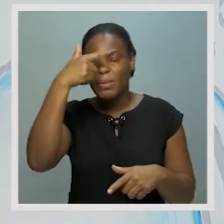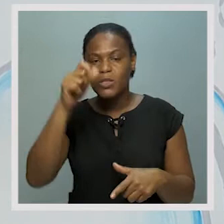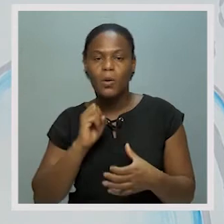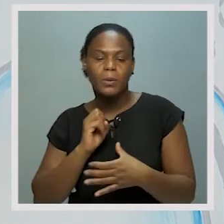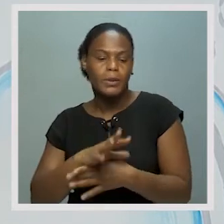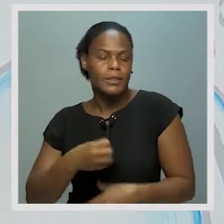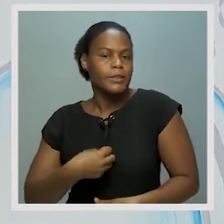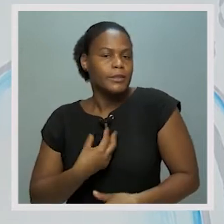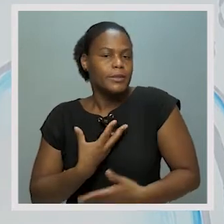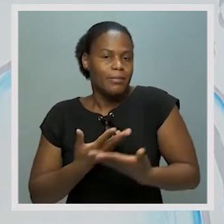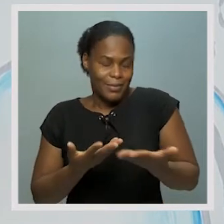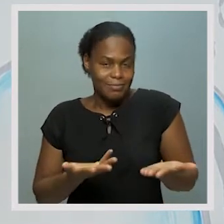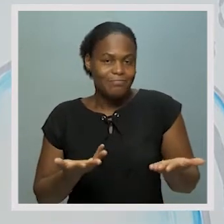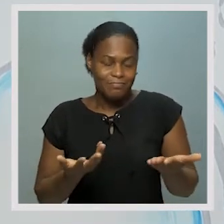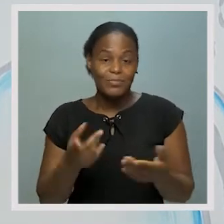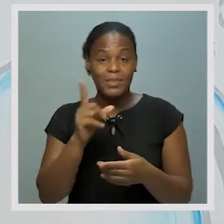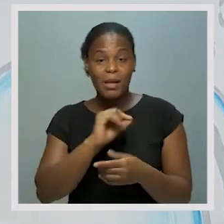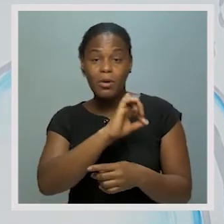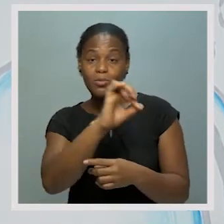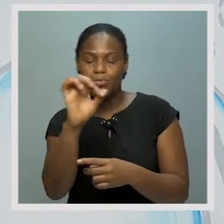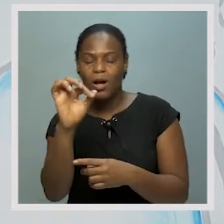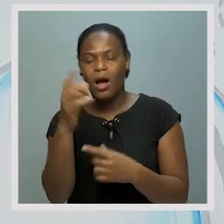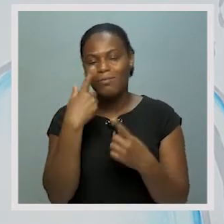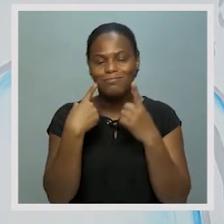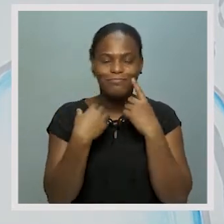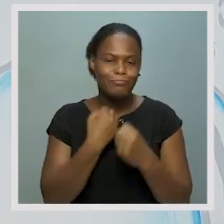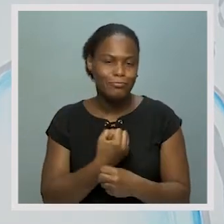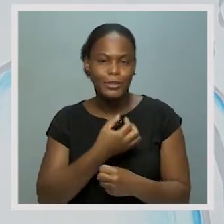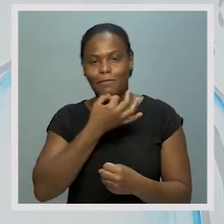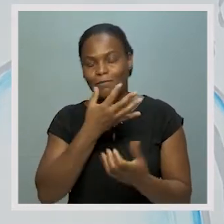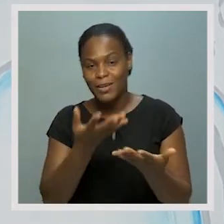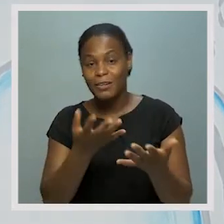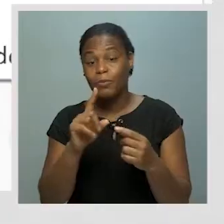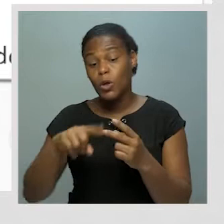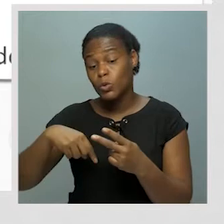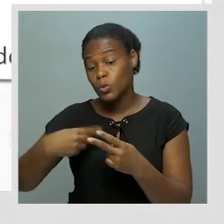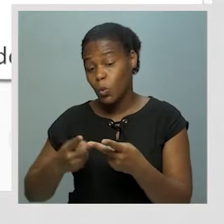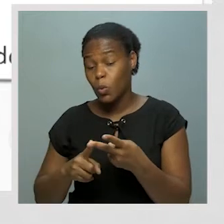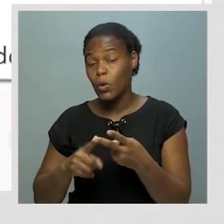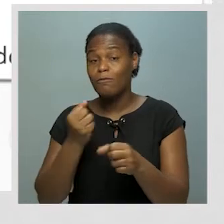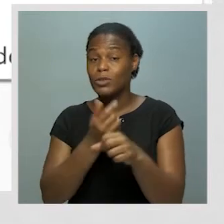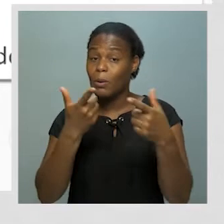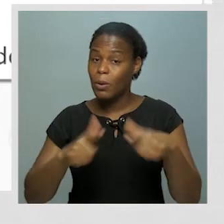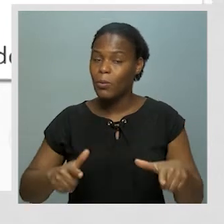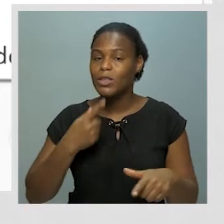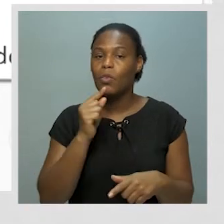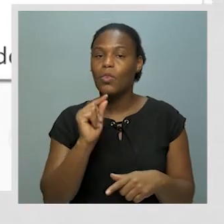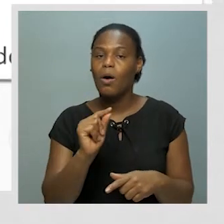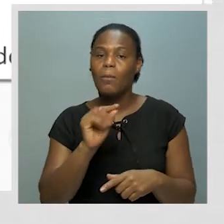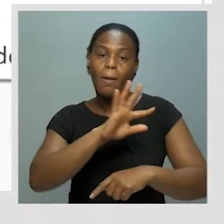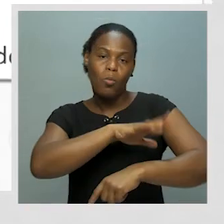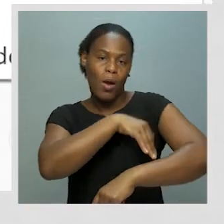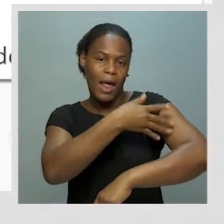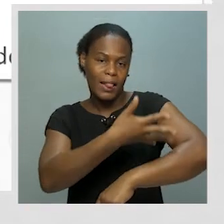o emissor exprime os seus sentimentos e também as suas emoções. A segunda função de linguagem